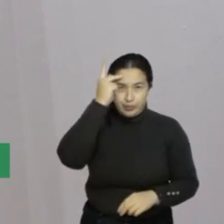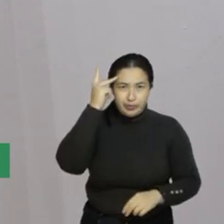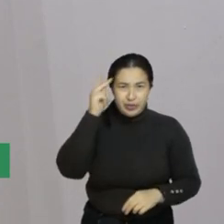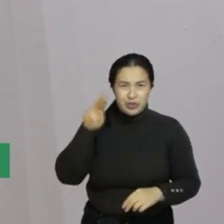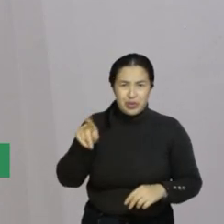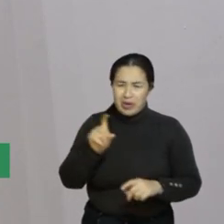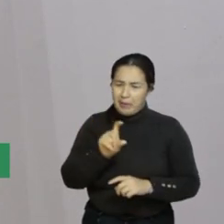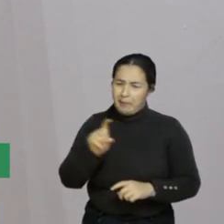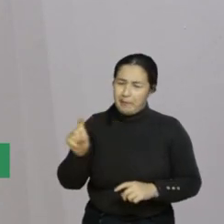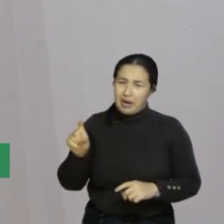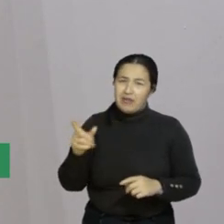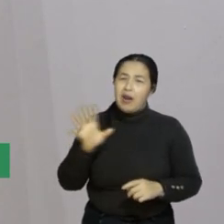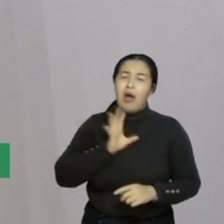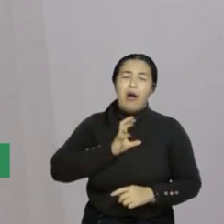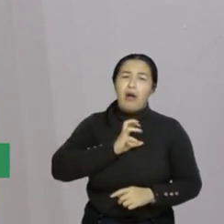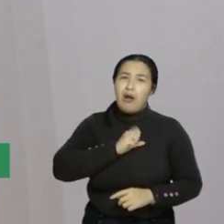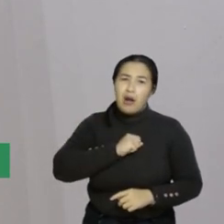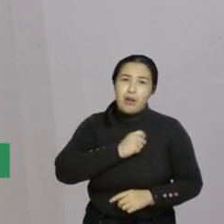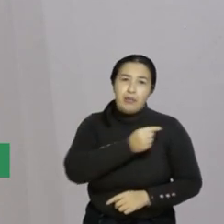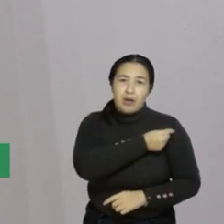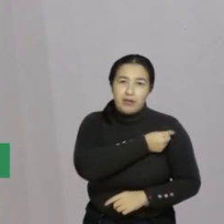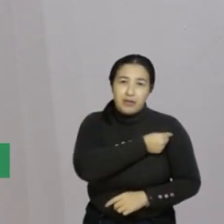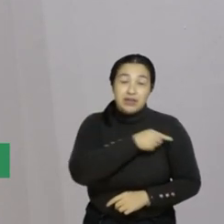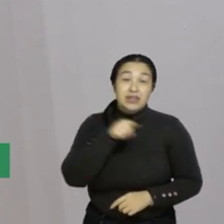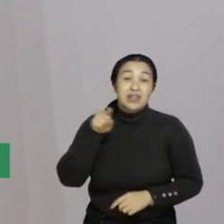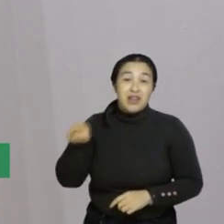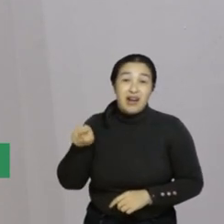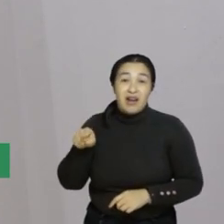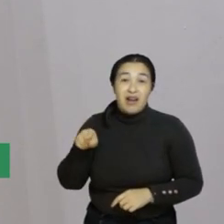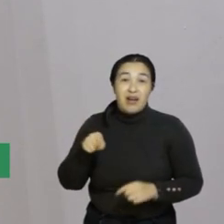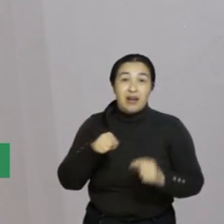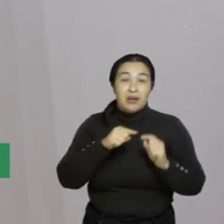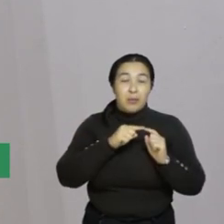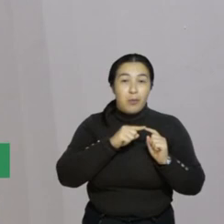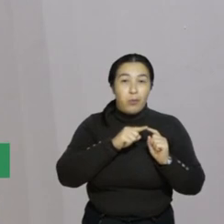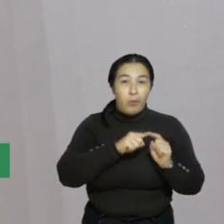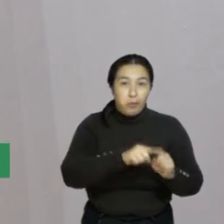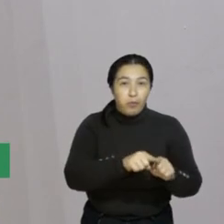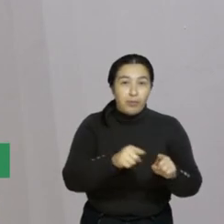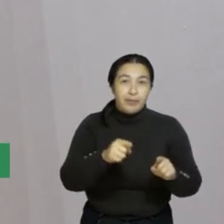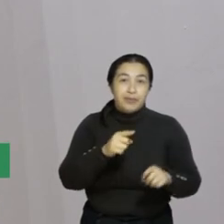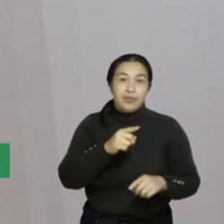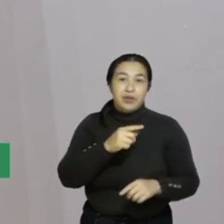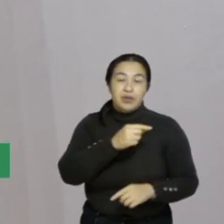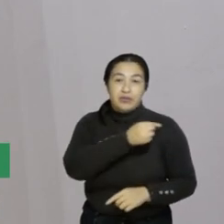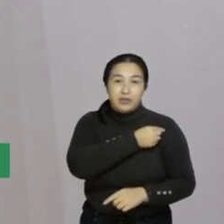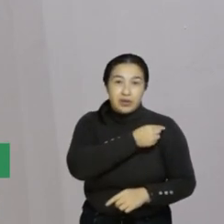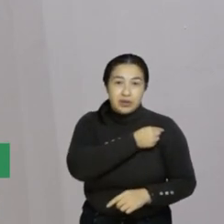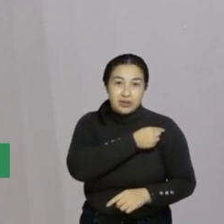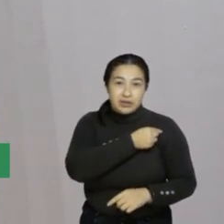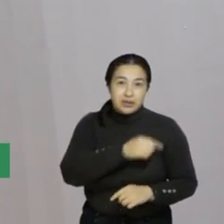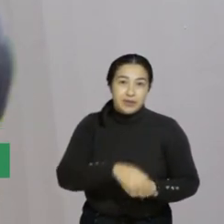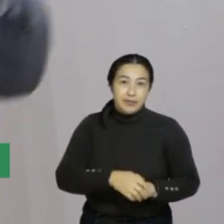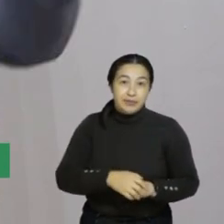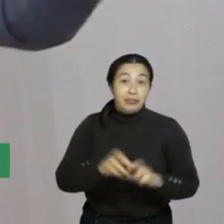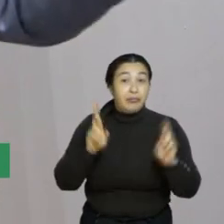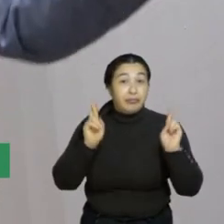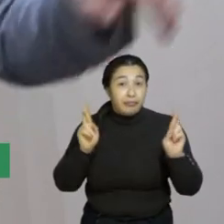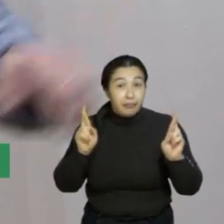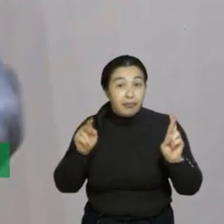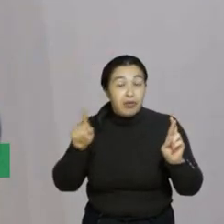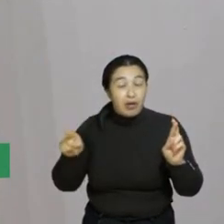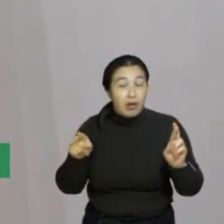ela ama a vacina, né, ela faz amor com a vacina. Tomara que tenha tomado da AstraZeneca. E essa